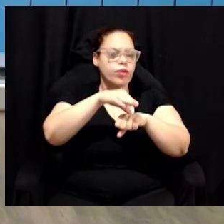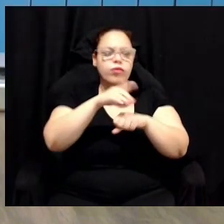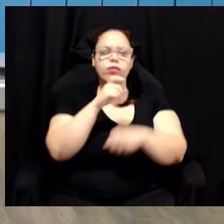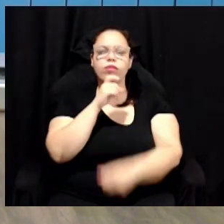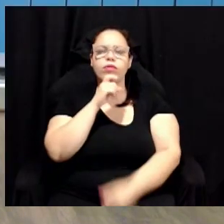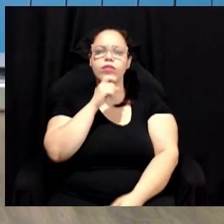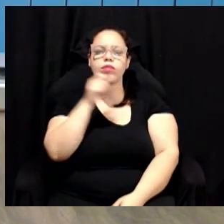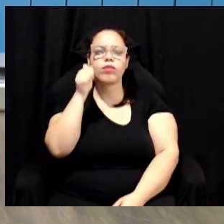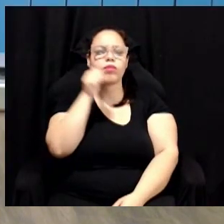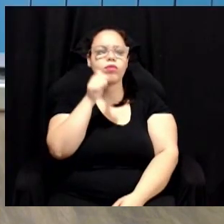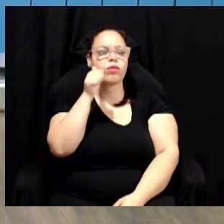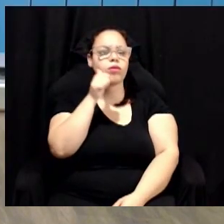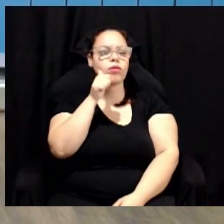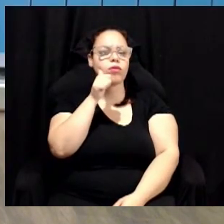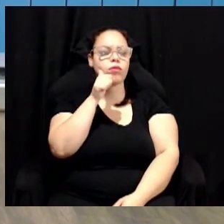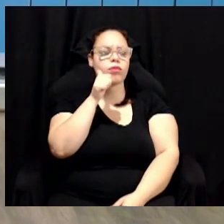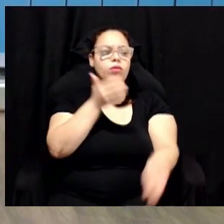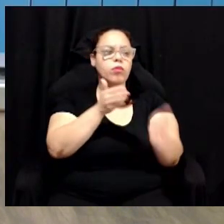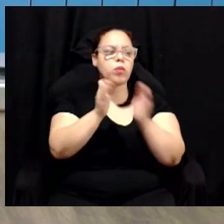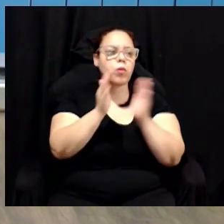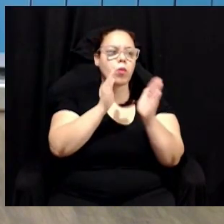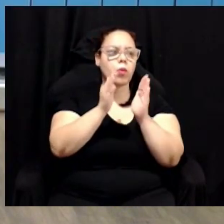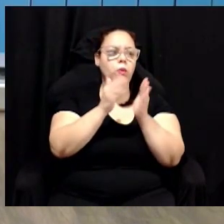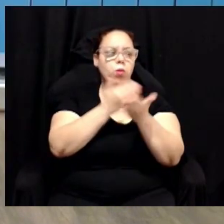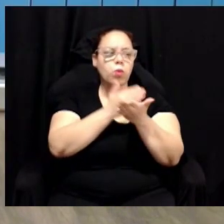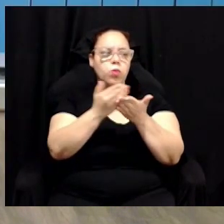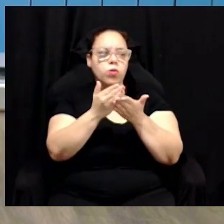indicada para as mulheres que estão nessa fase, ou